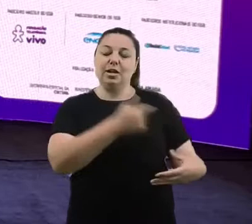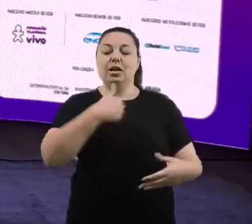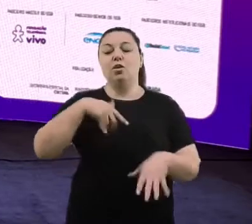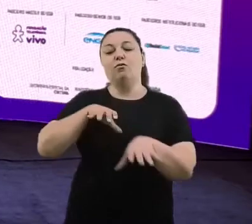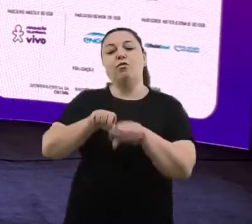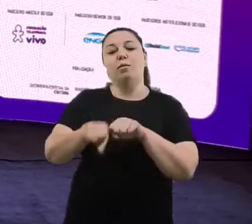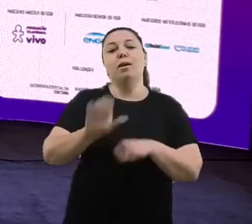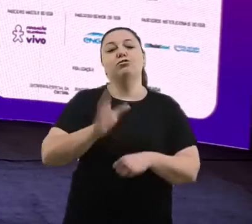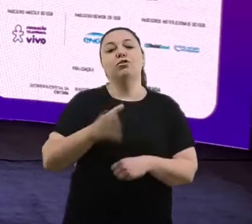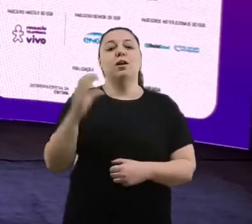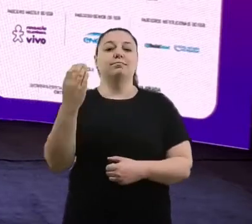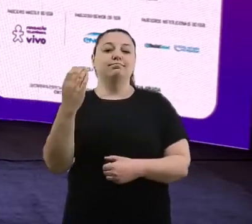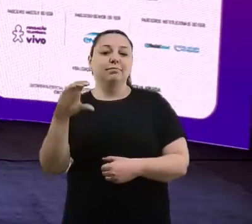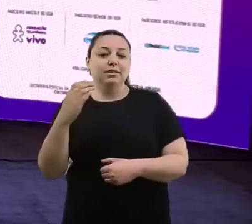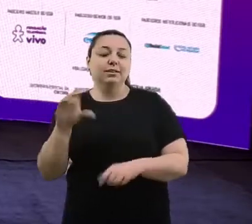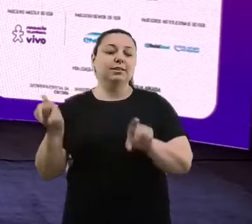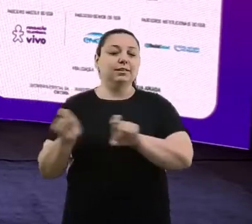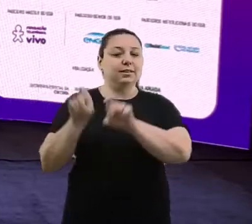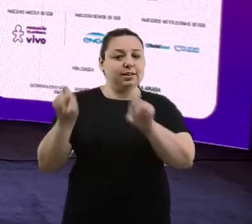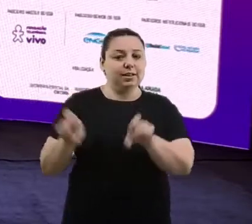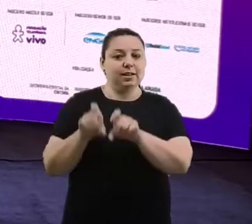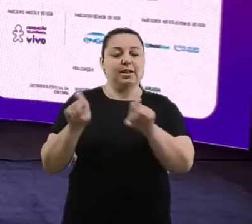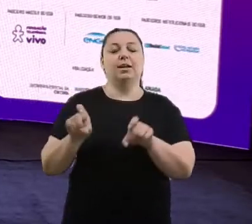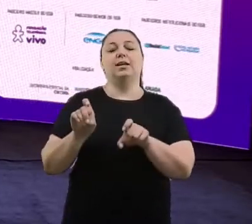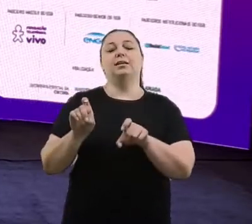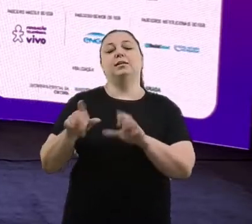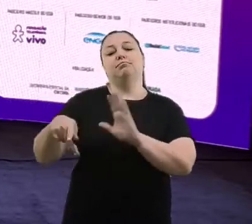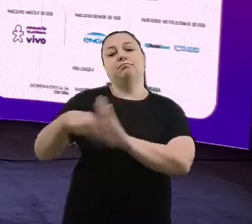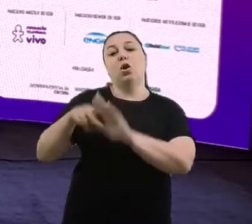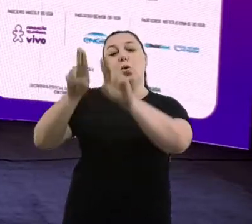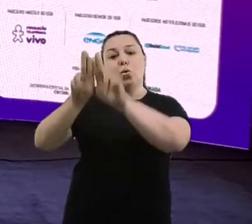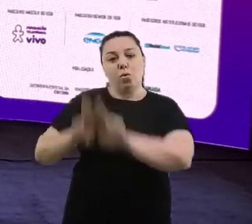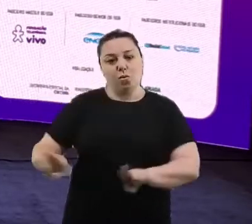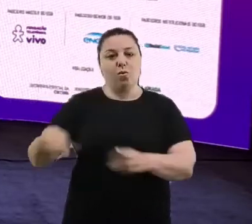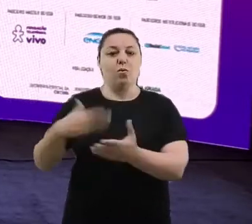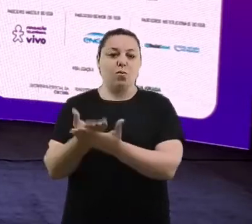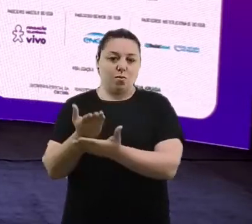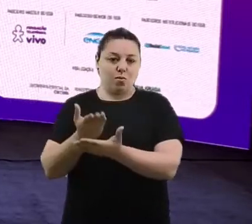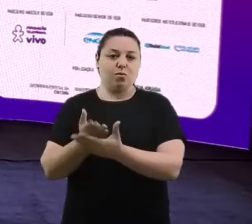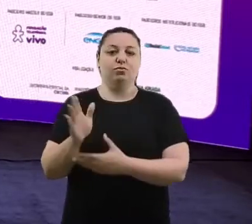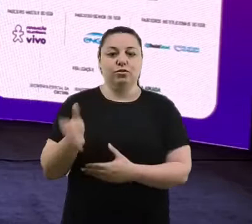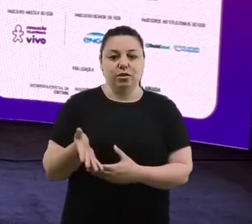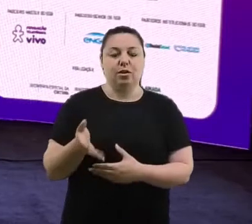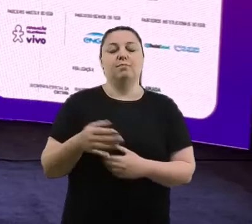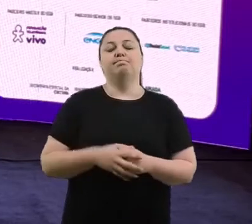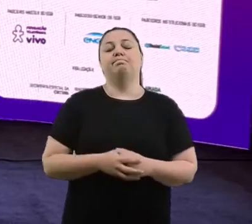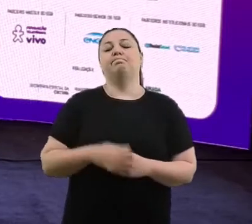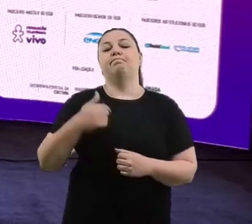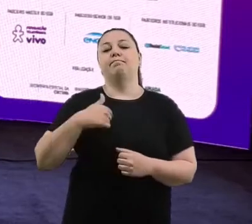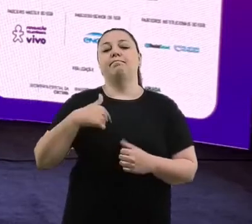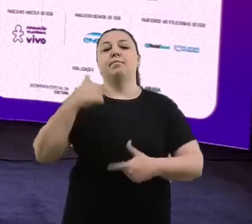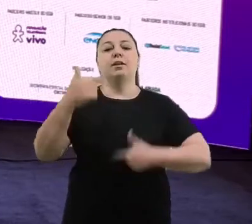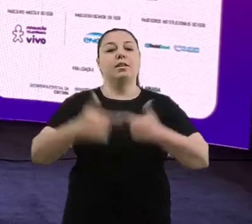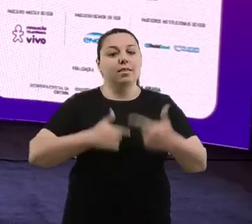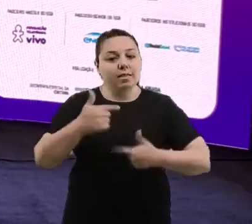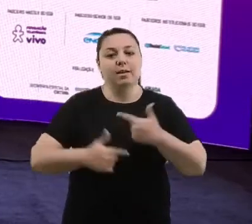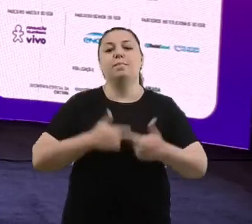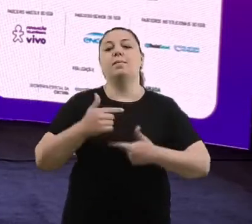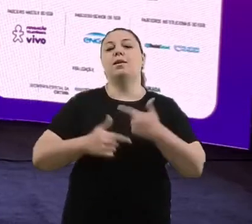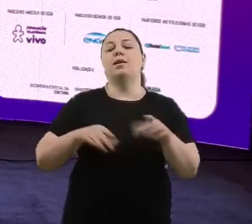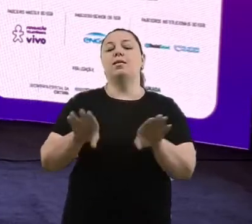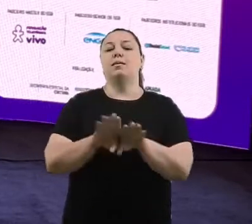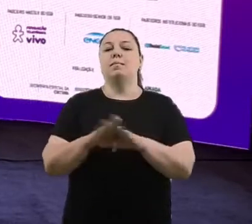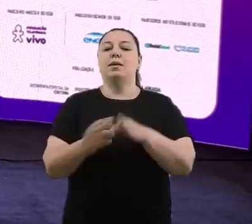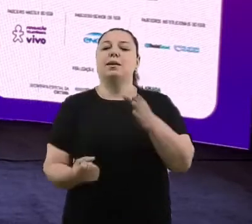pela Universidade Federal de Santa Catarina. Então, como cientista da computação, eu trabalhei muito tempo com desenvolvimento de software.